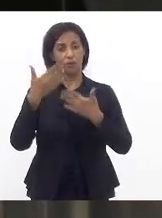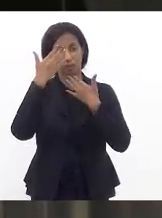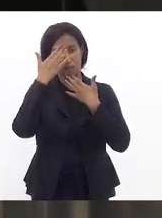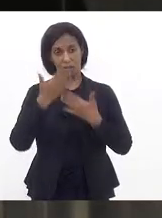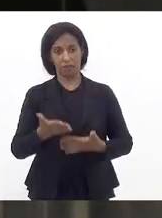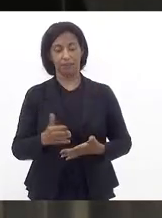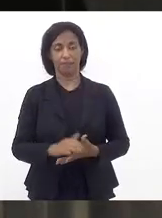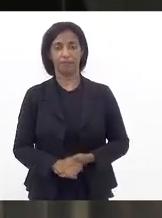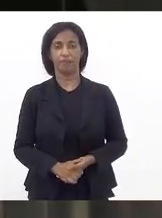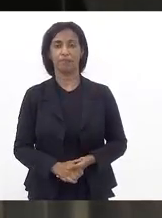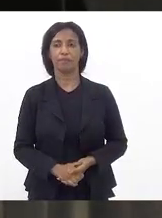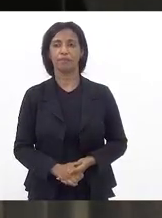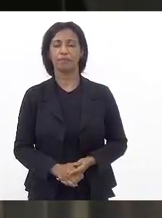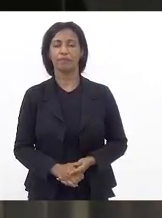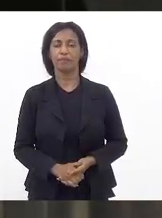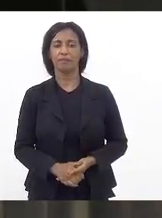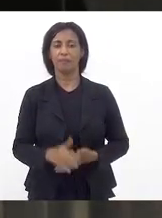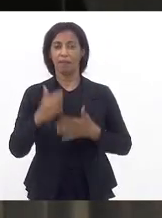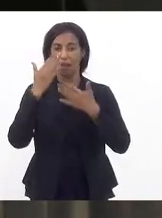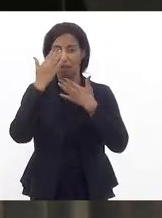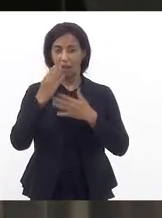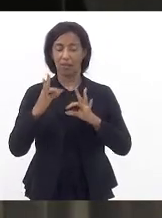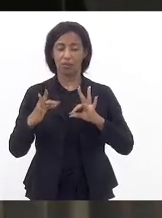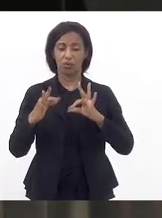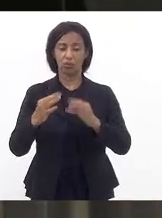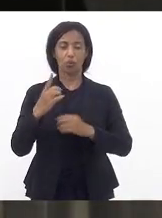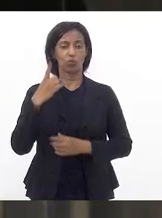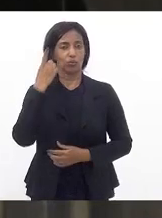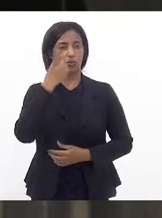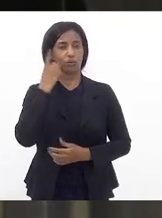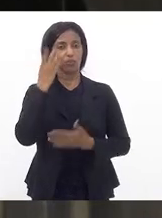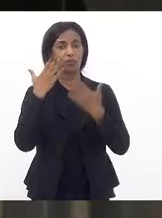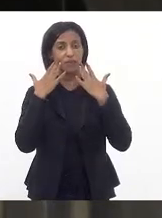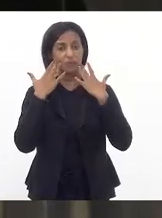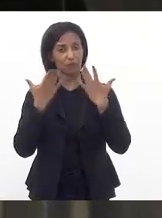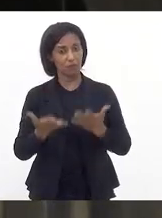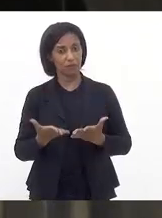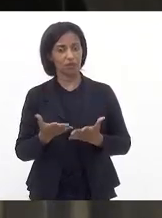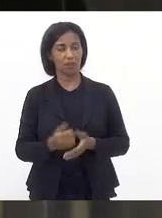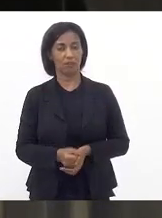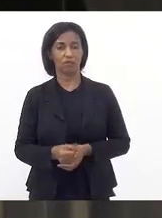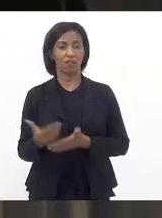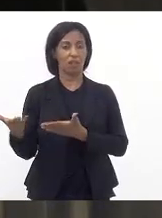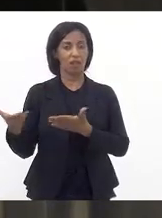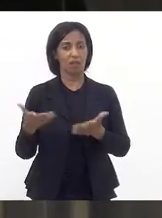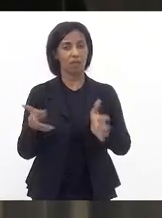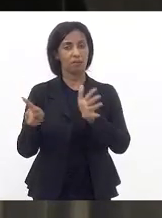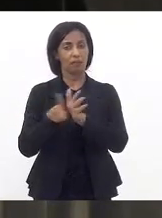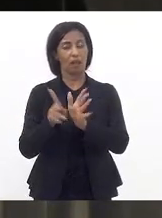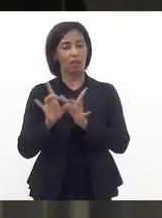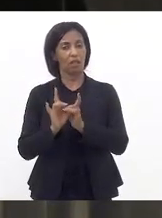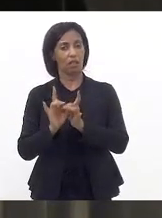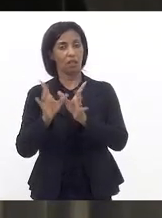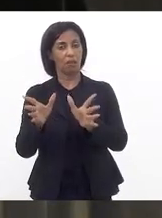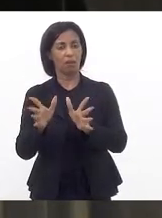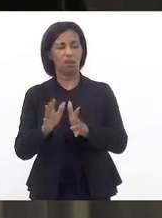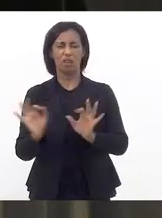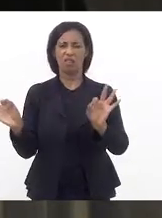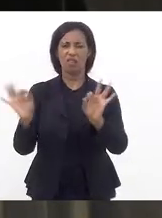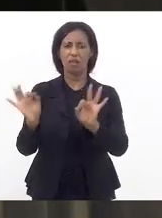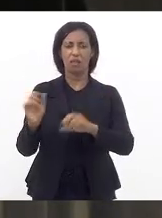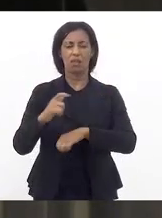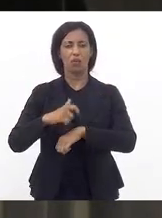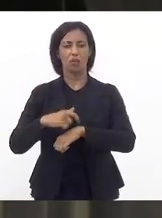agradeço e agradeço a todos os deputados que se manifestaram Isso faz parte da democracia e